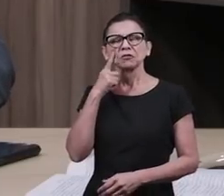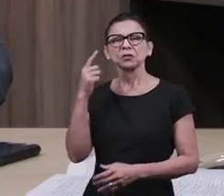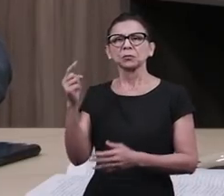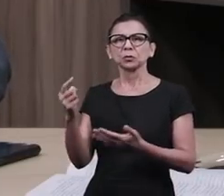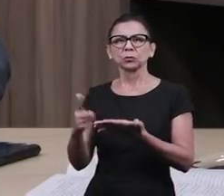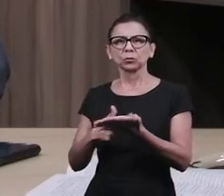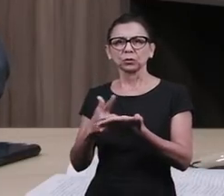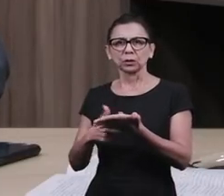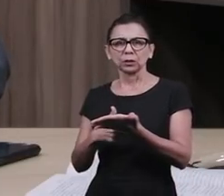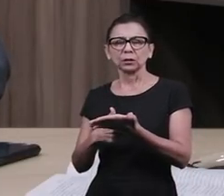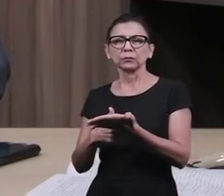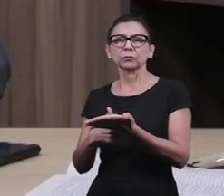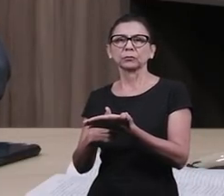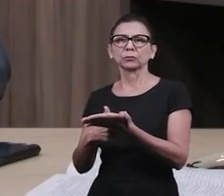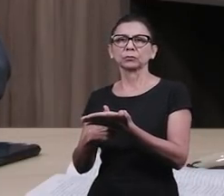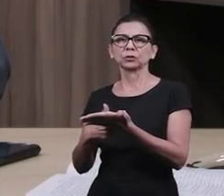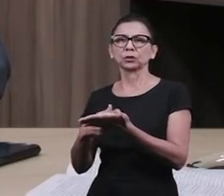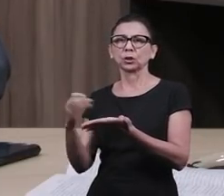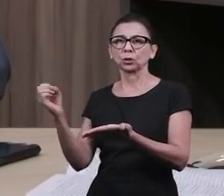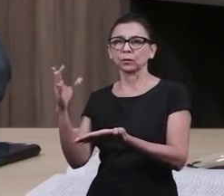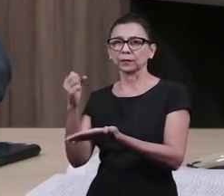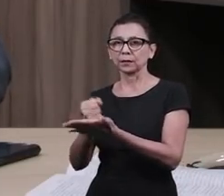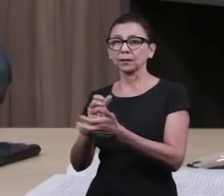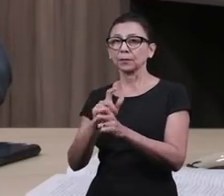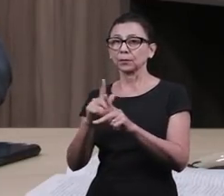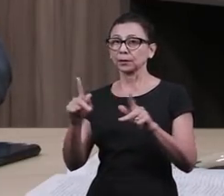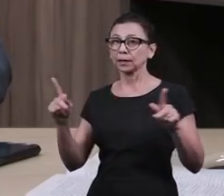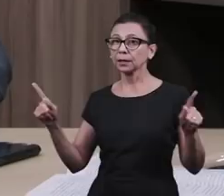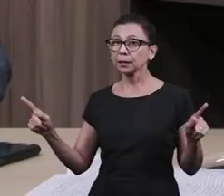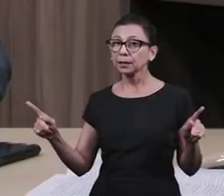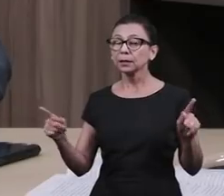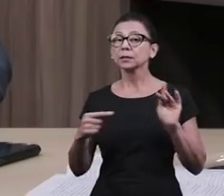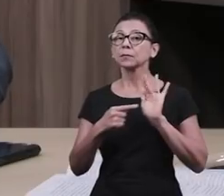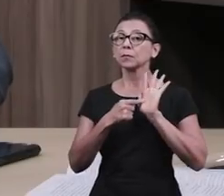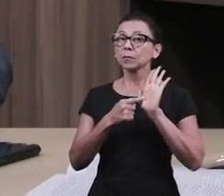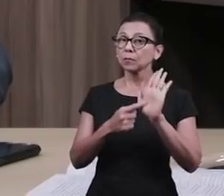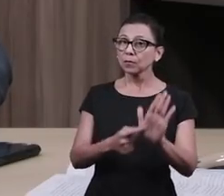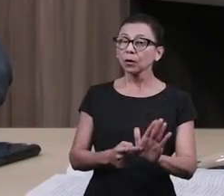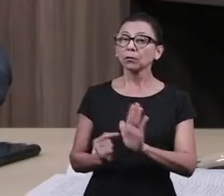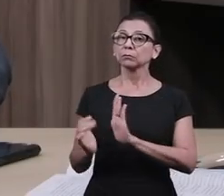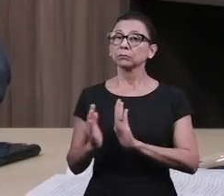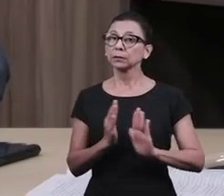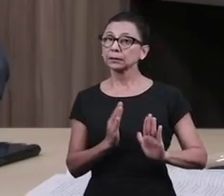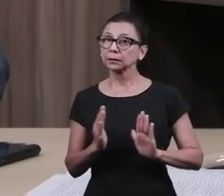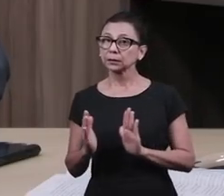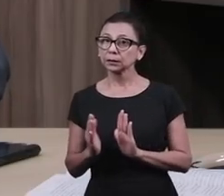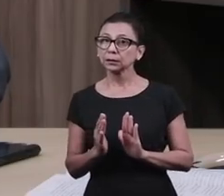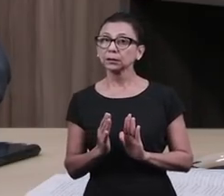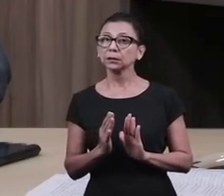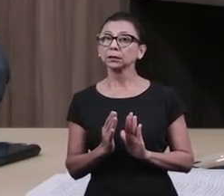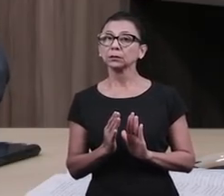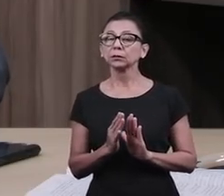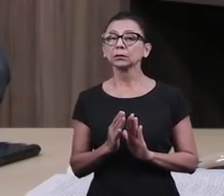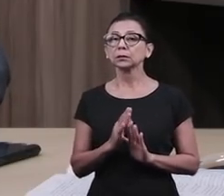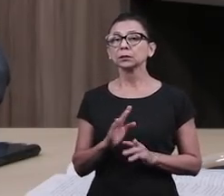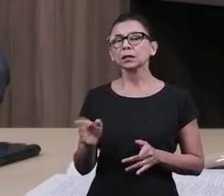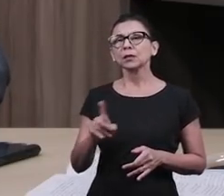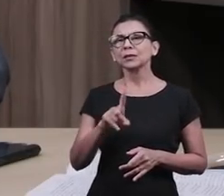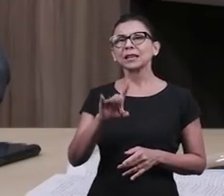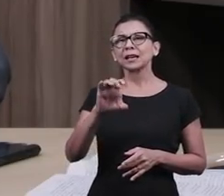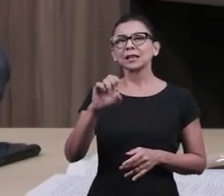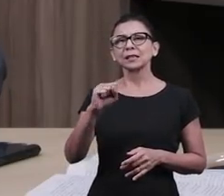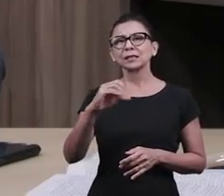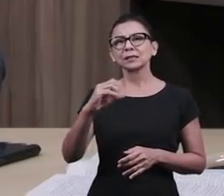é um livro que fala mais diretamente sobre esta situação. Falamos sobre escatologia. Você quer saber o que é